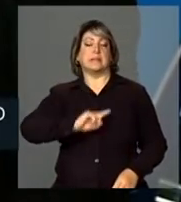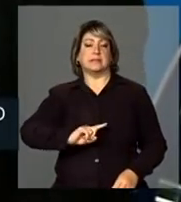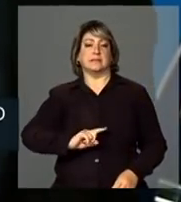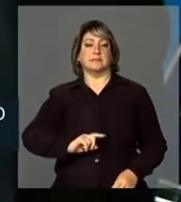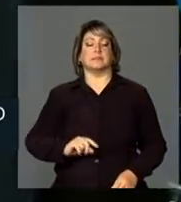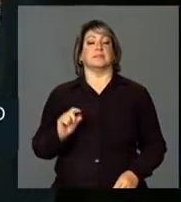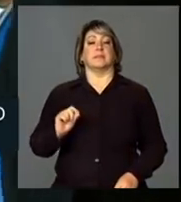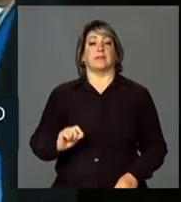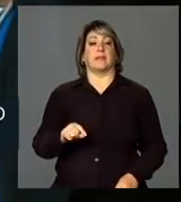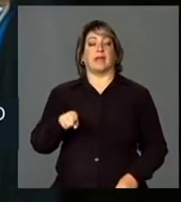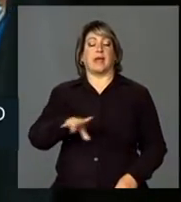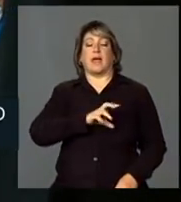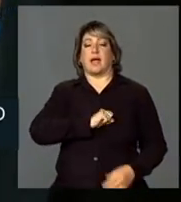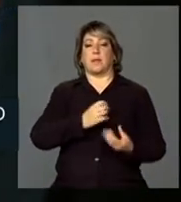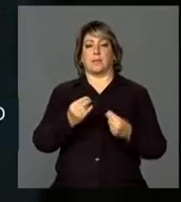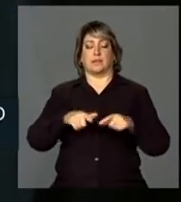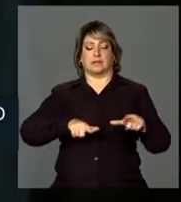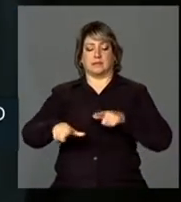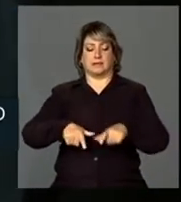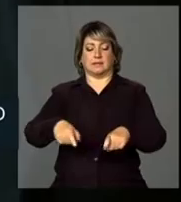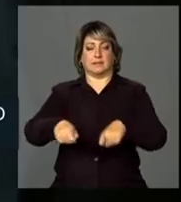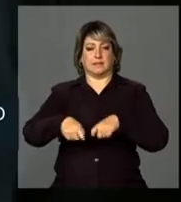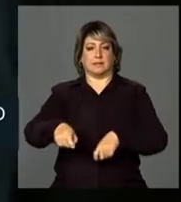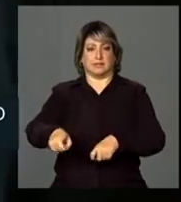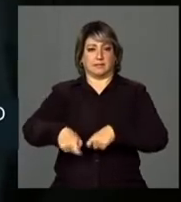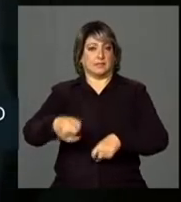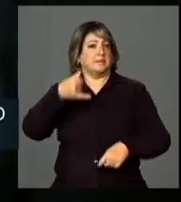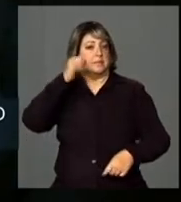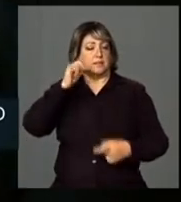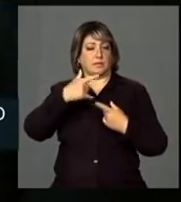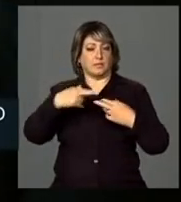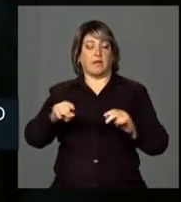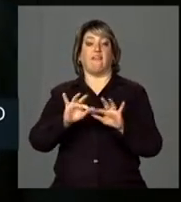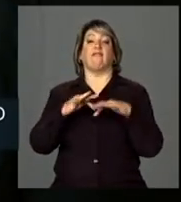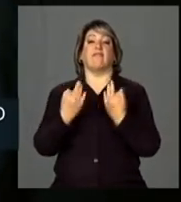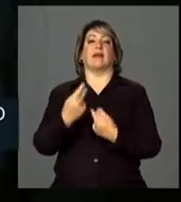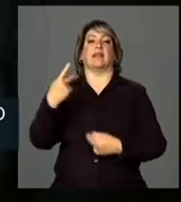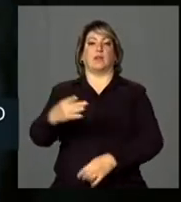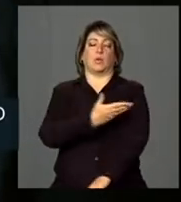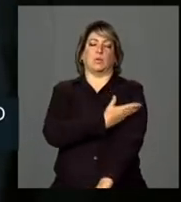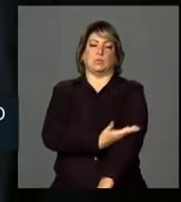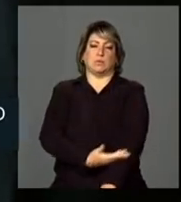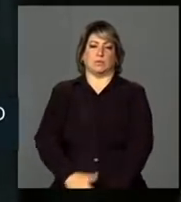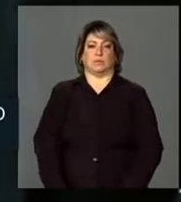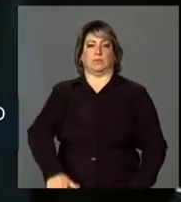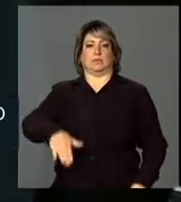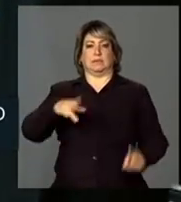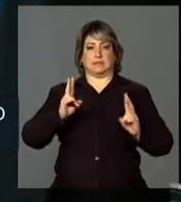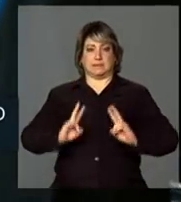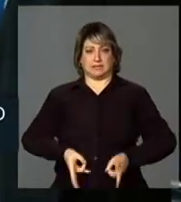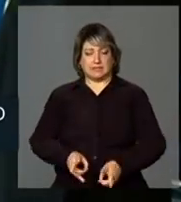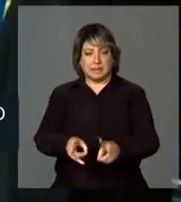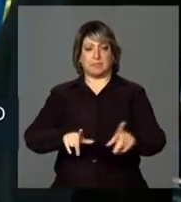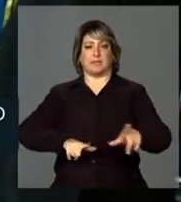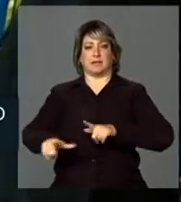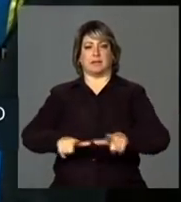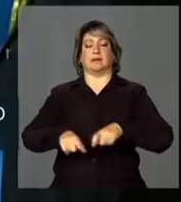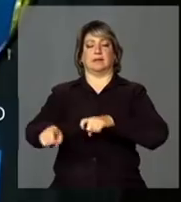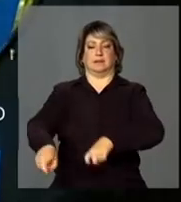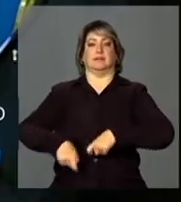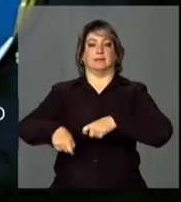sua paixão pela pecuária é antiga e foi herdada da família, que sempre se dedicou à atividade